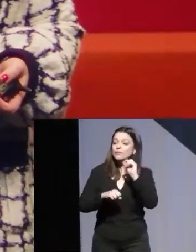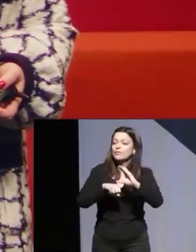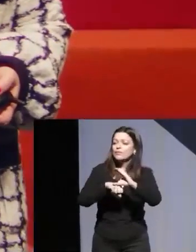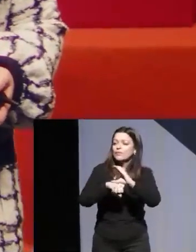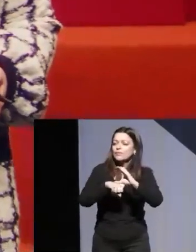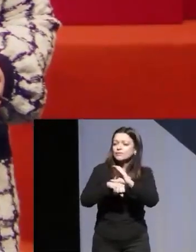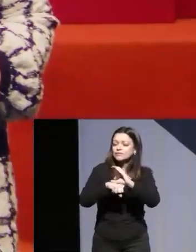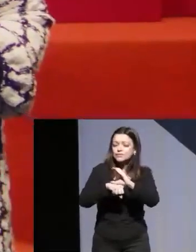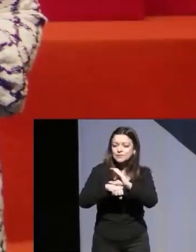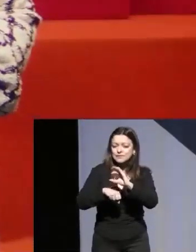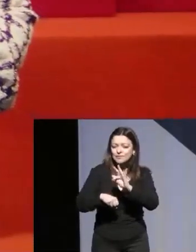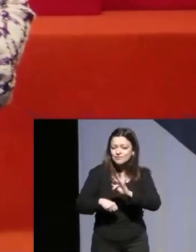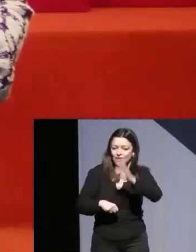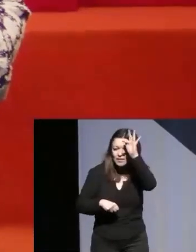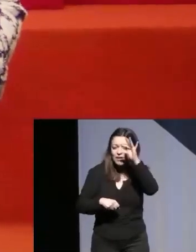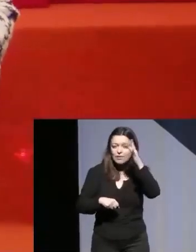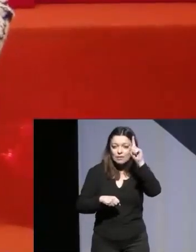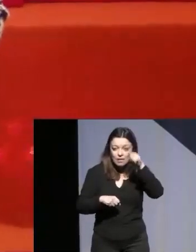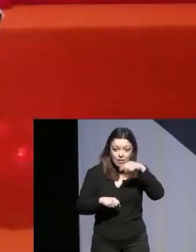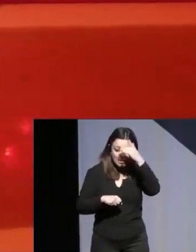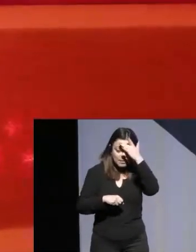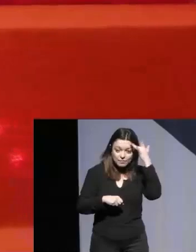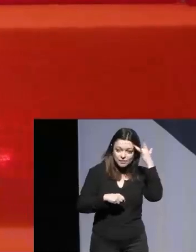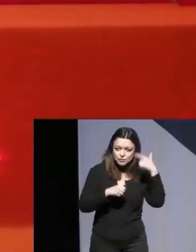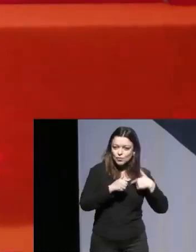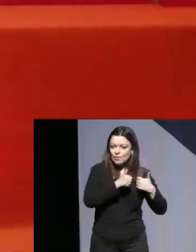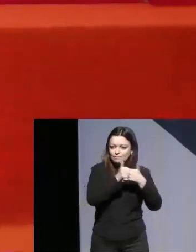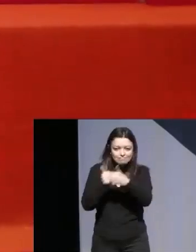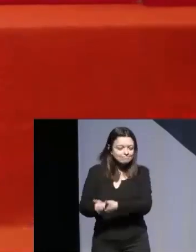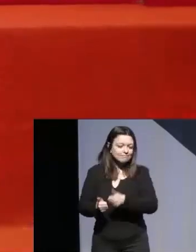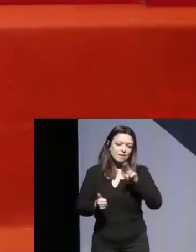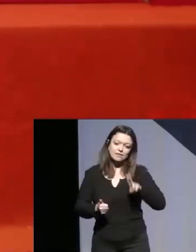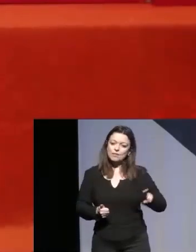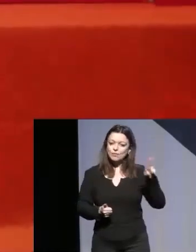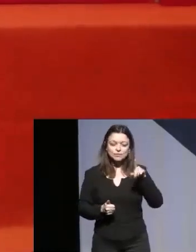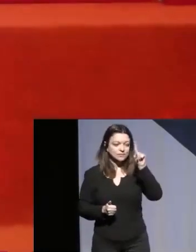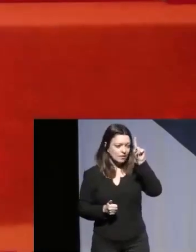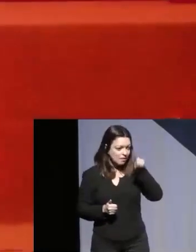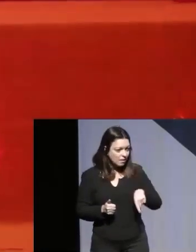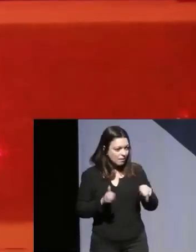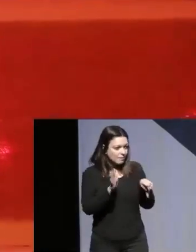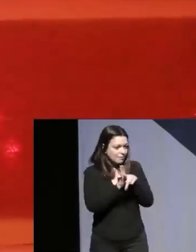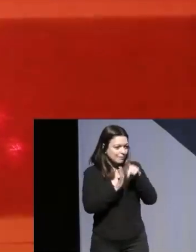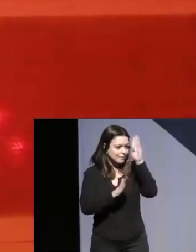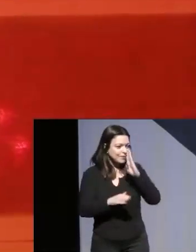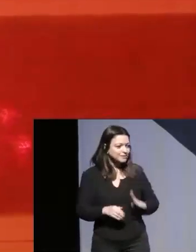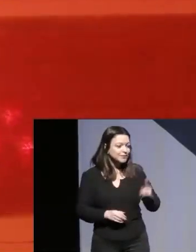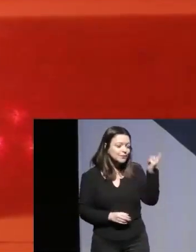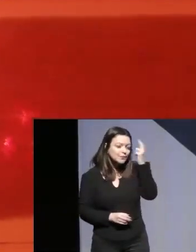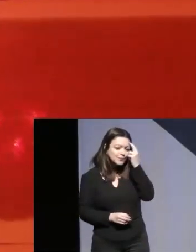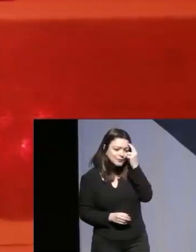mal aplicada. Né? É uma questão cultural que nós temos no Brasil e que